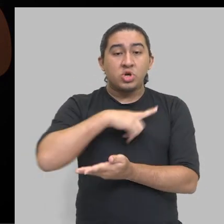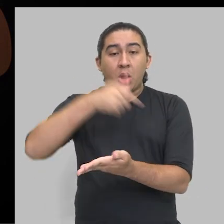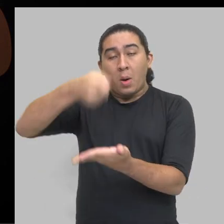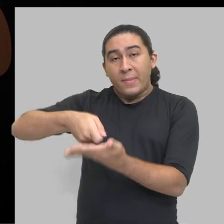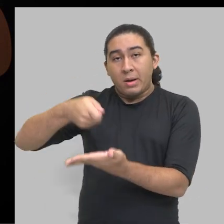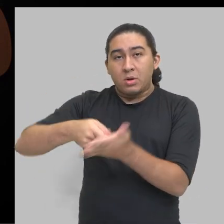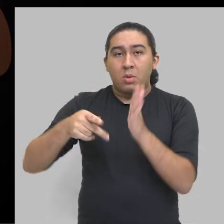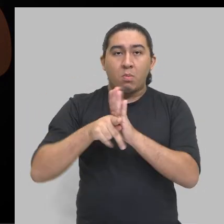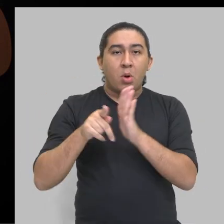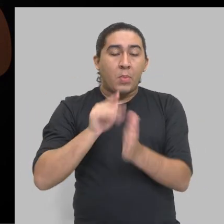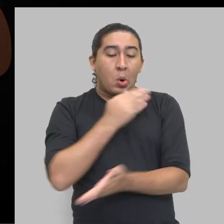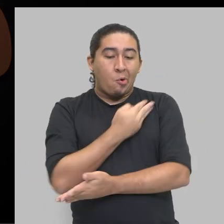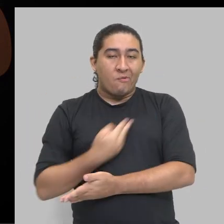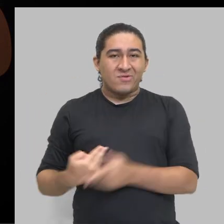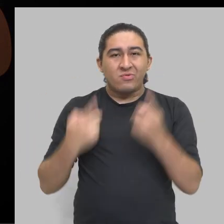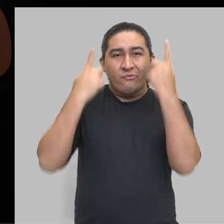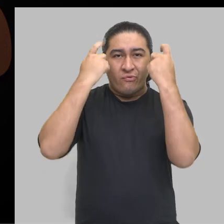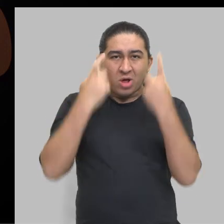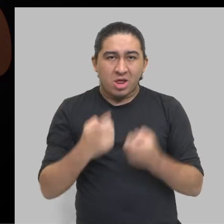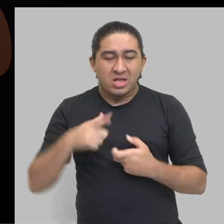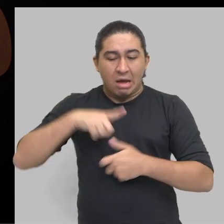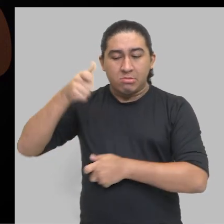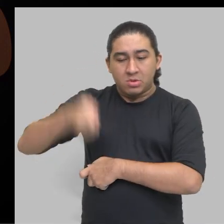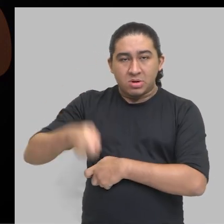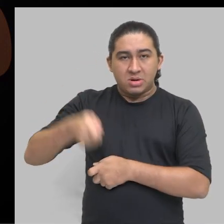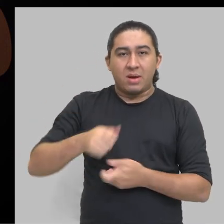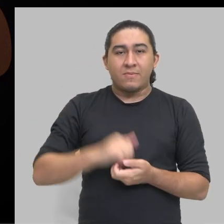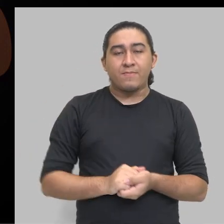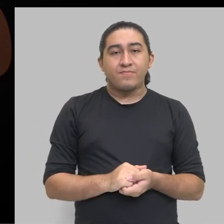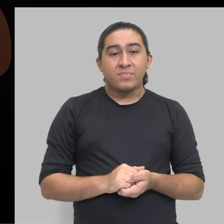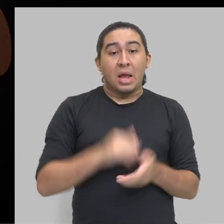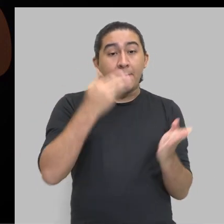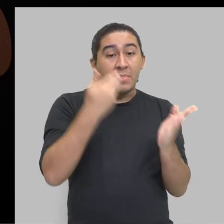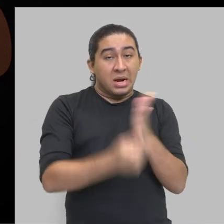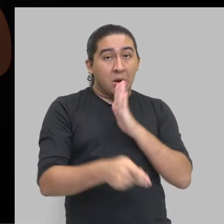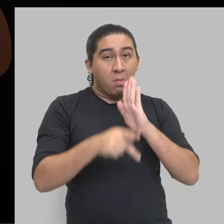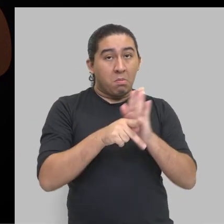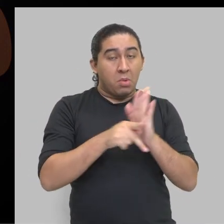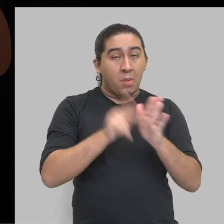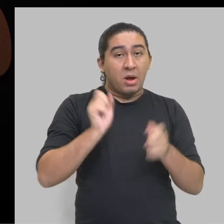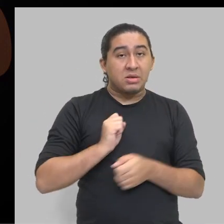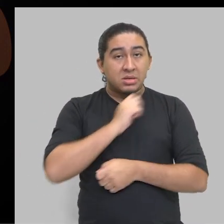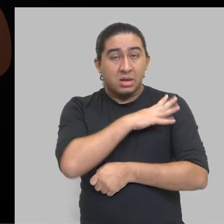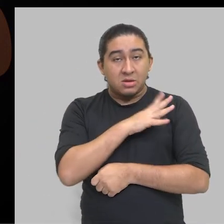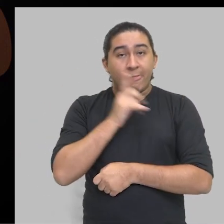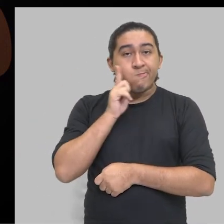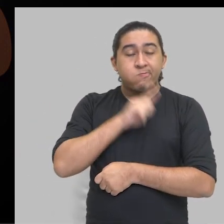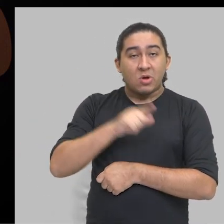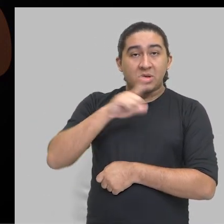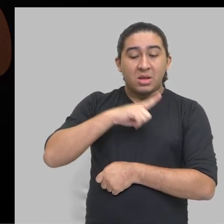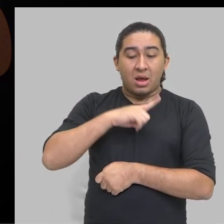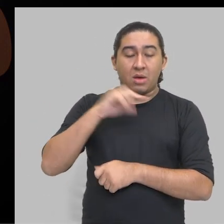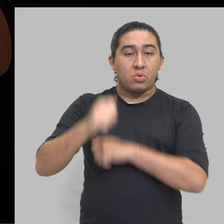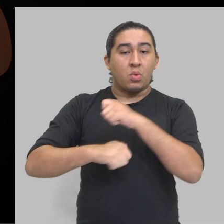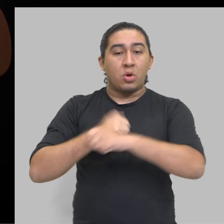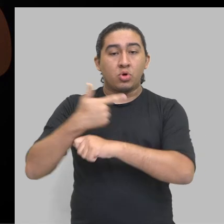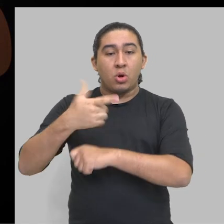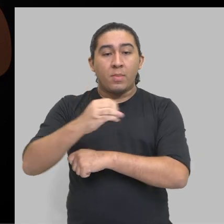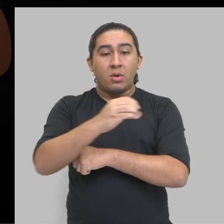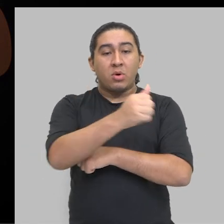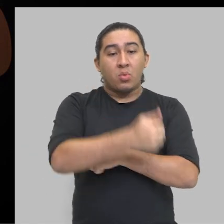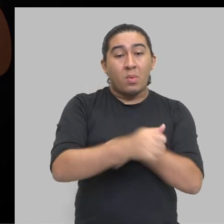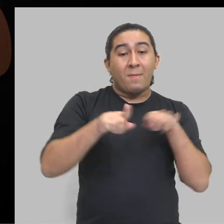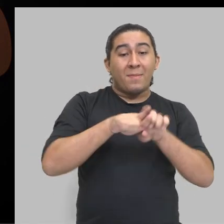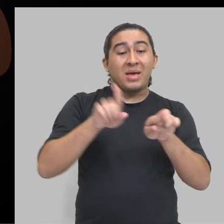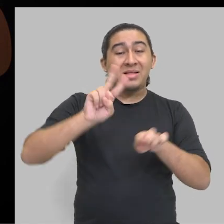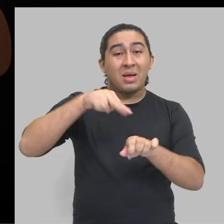um governo violento e autoritário. Foi derrubado pelas tropas norte-americanas em 2001, mas